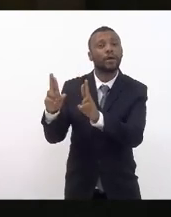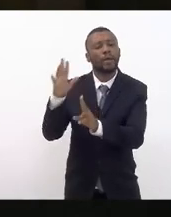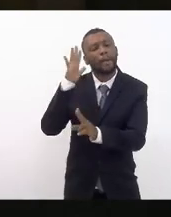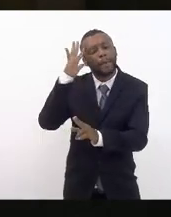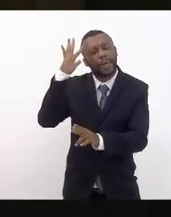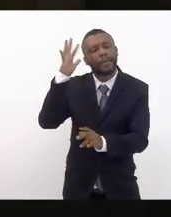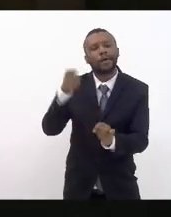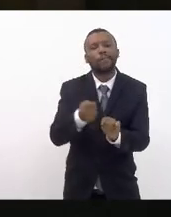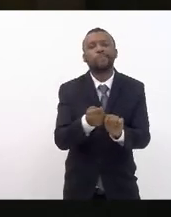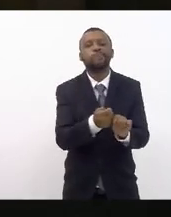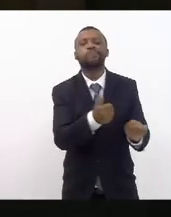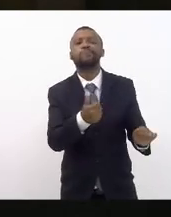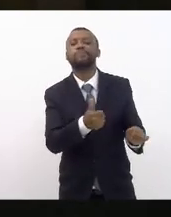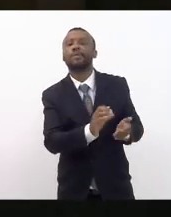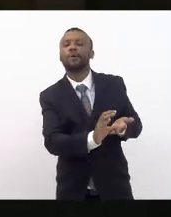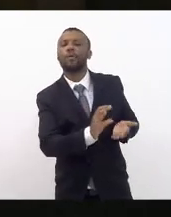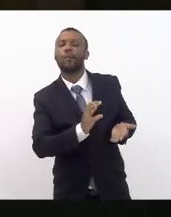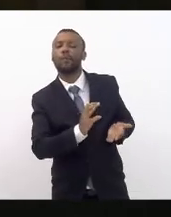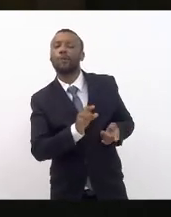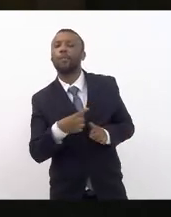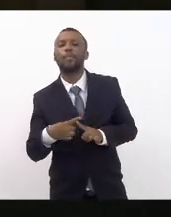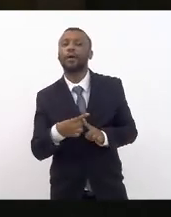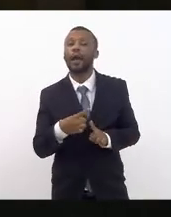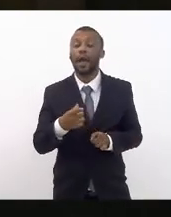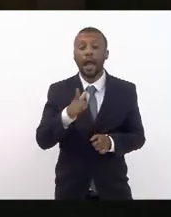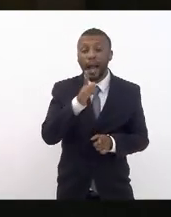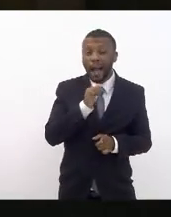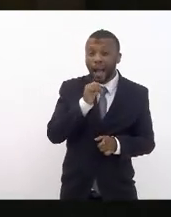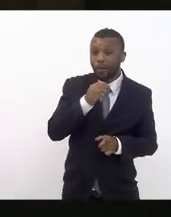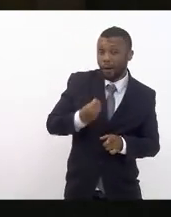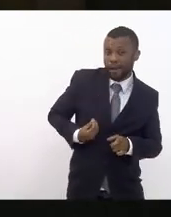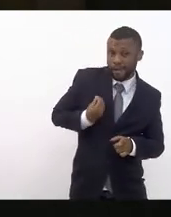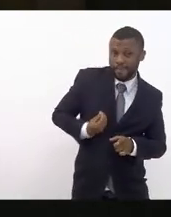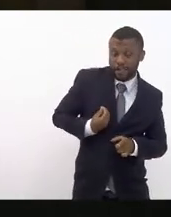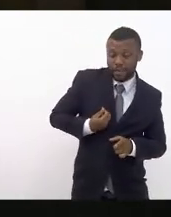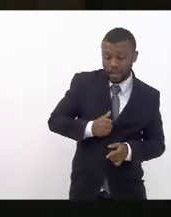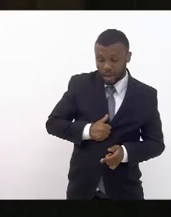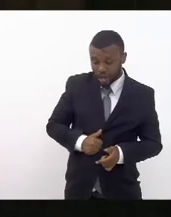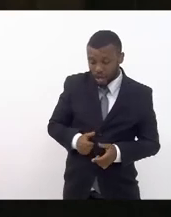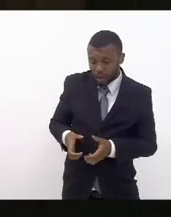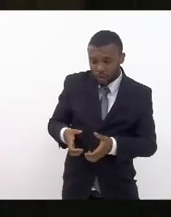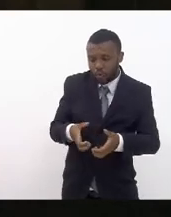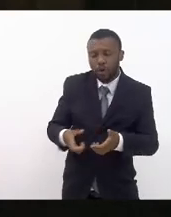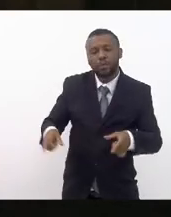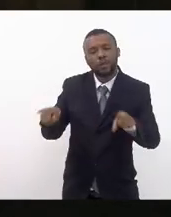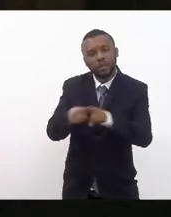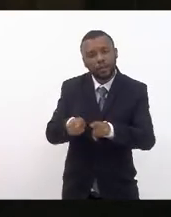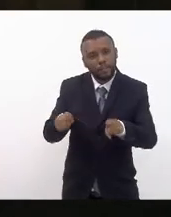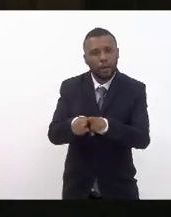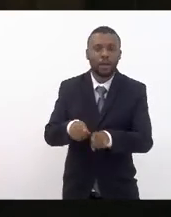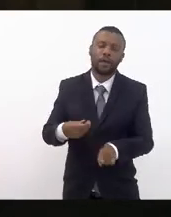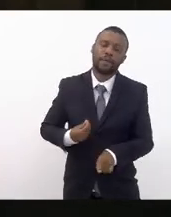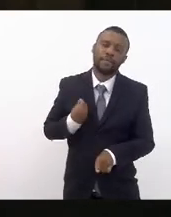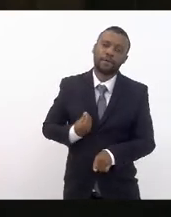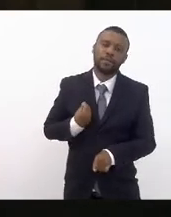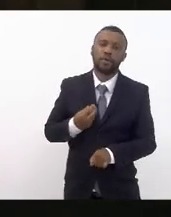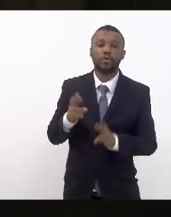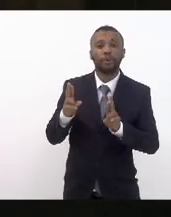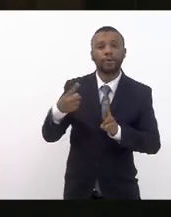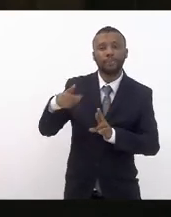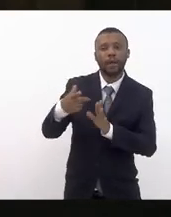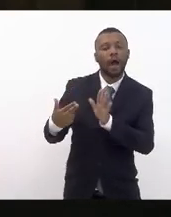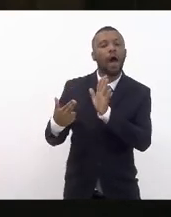lucro, porque água é vida e esgoto também é vida. Então, que eles possam realmente assumir o papel, já